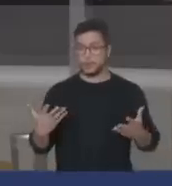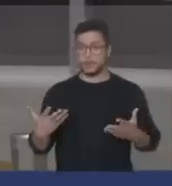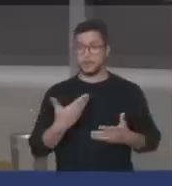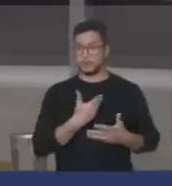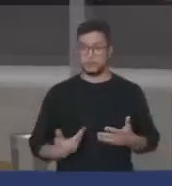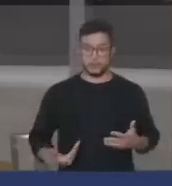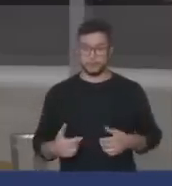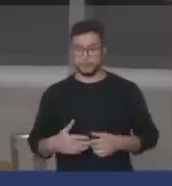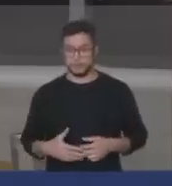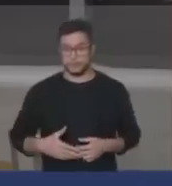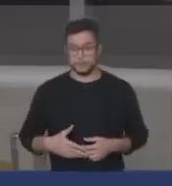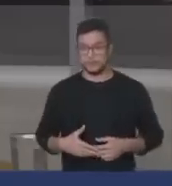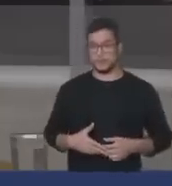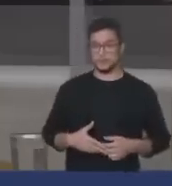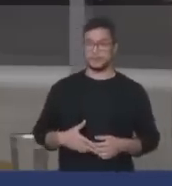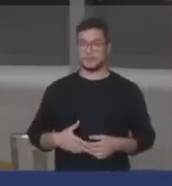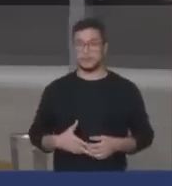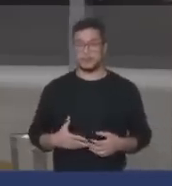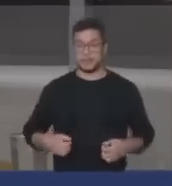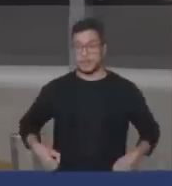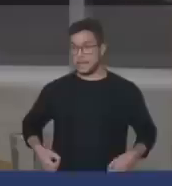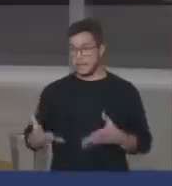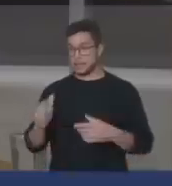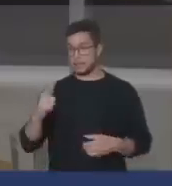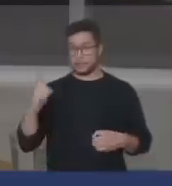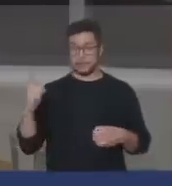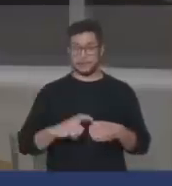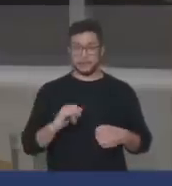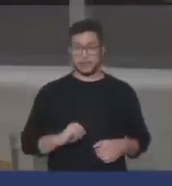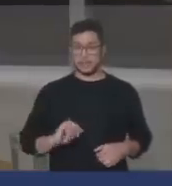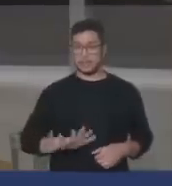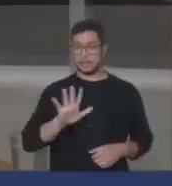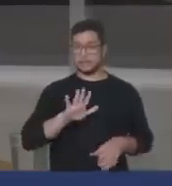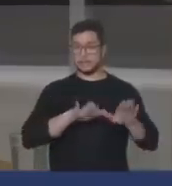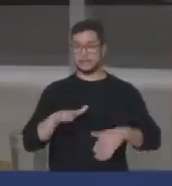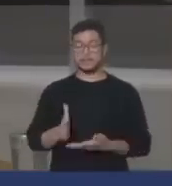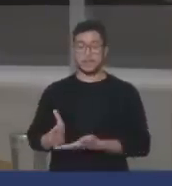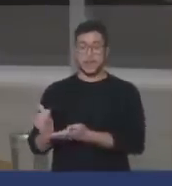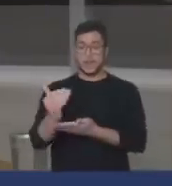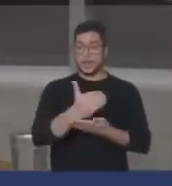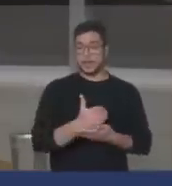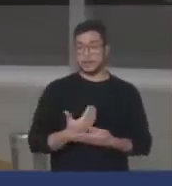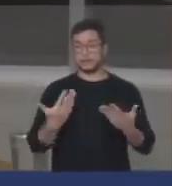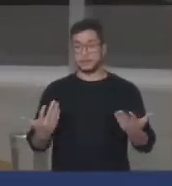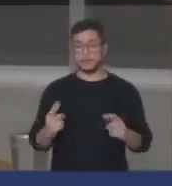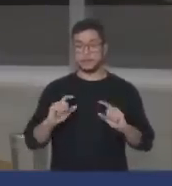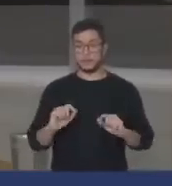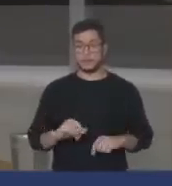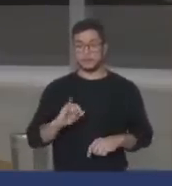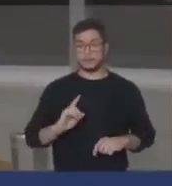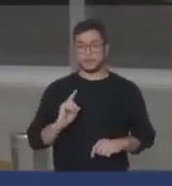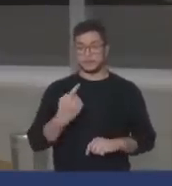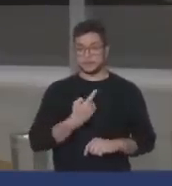federal. Deixa de se vincular os gastos à inflação. Se vincula à arrecadação. É como qualquer um de nós fazemos